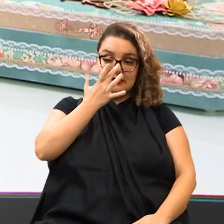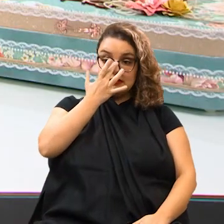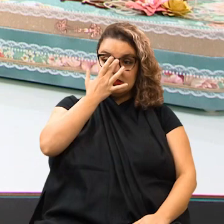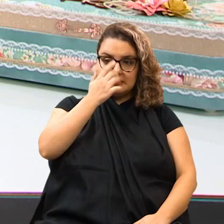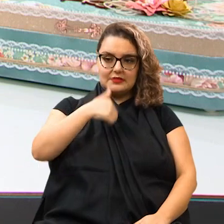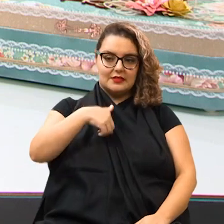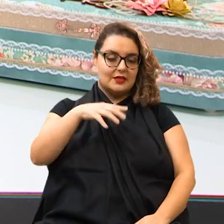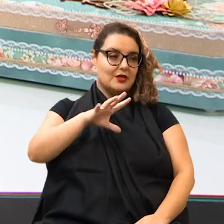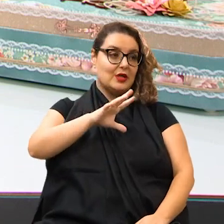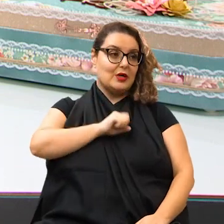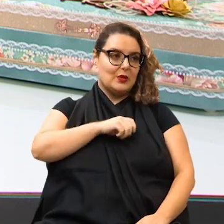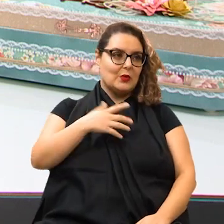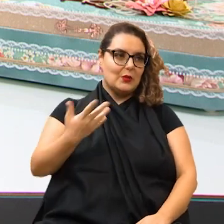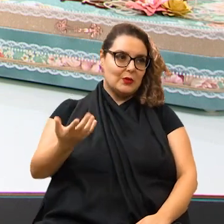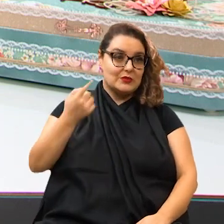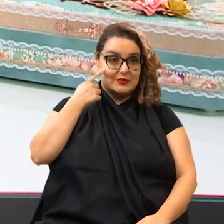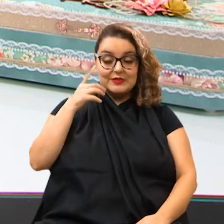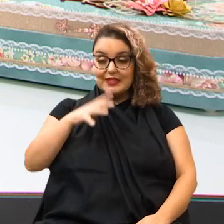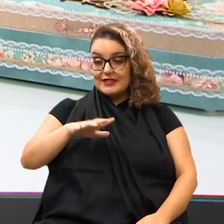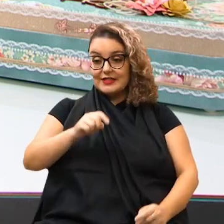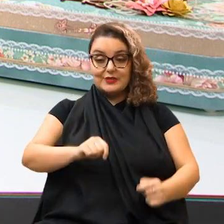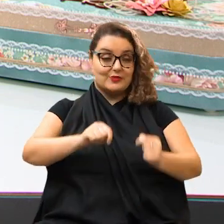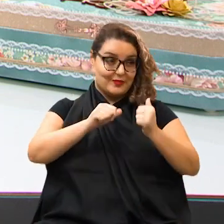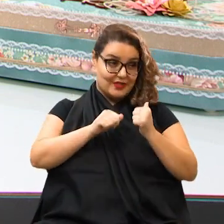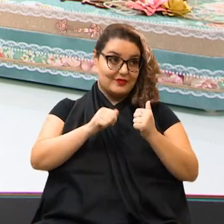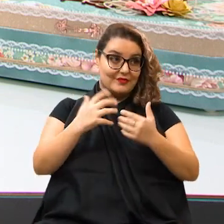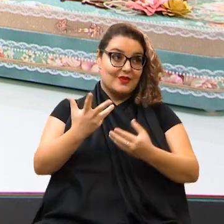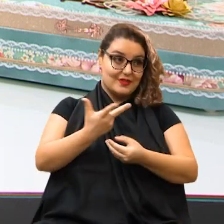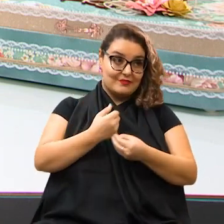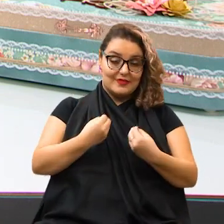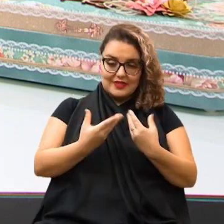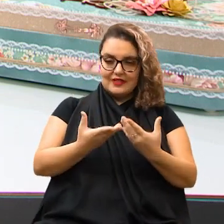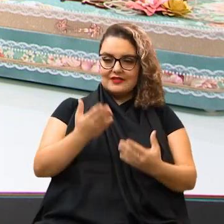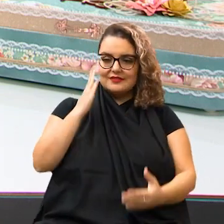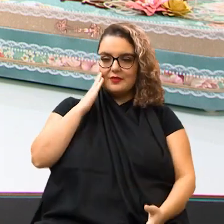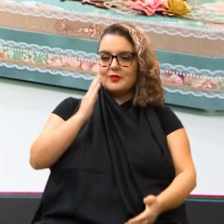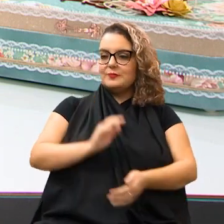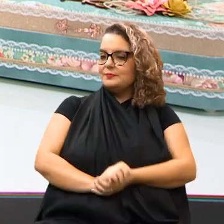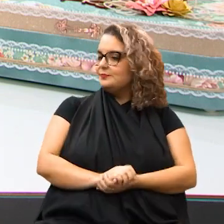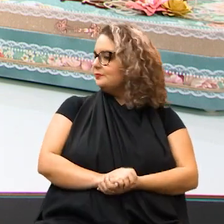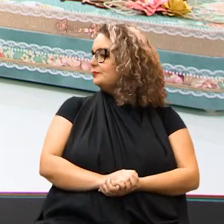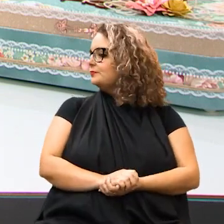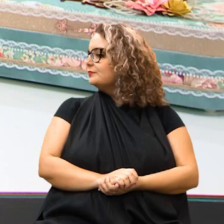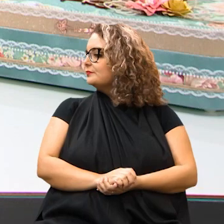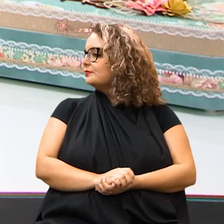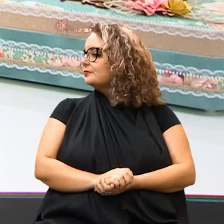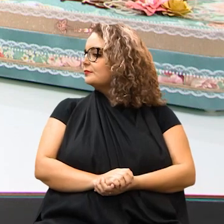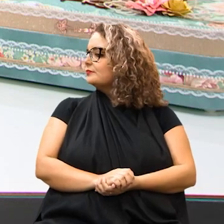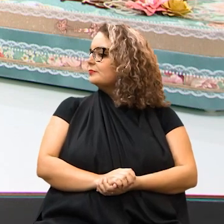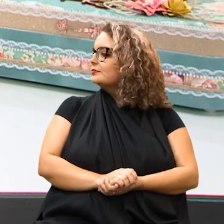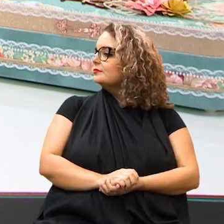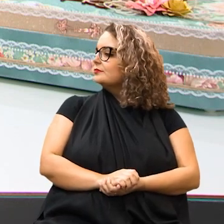gostoso isso. Eu gosto muito dos benefícios que o artesanato traz, sabe?